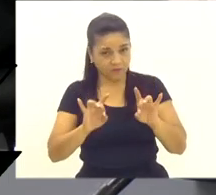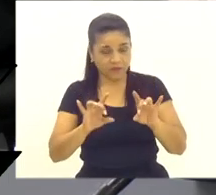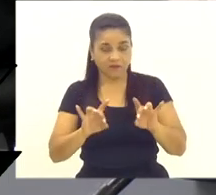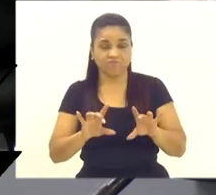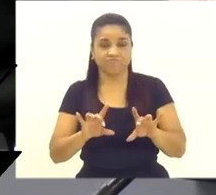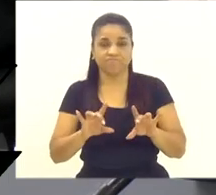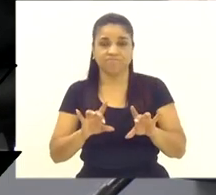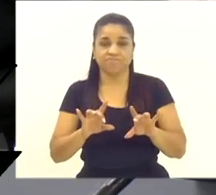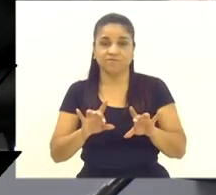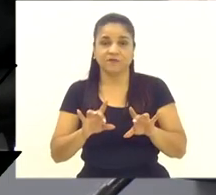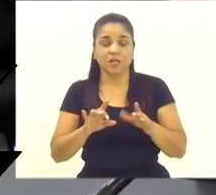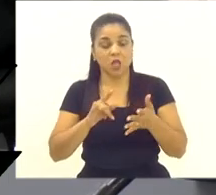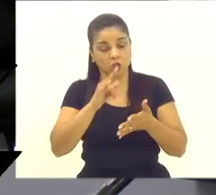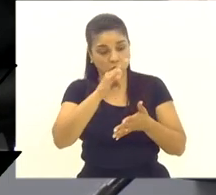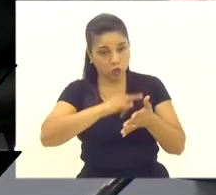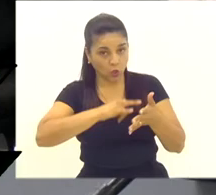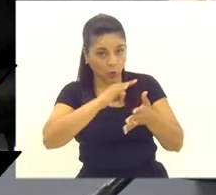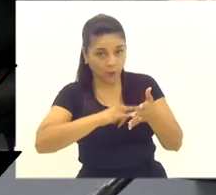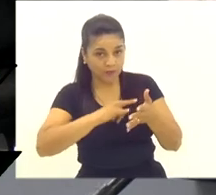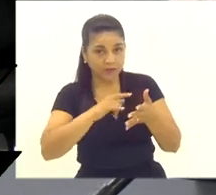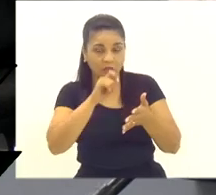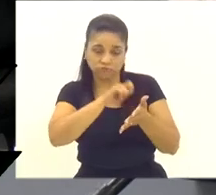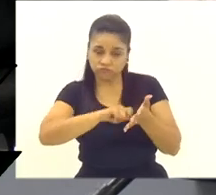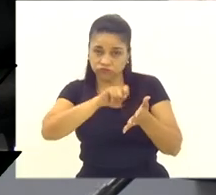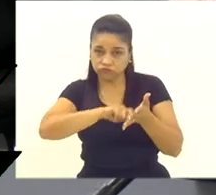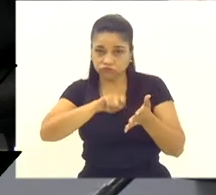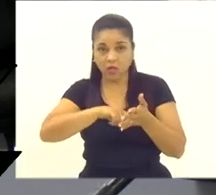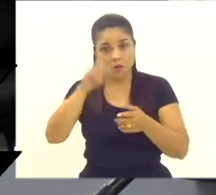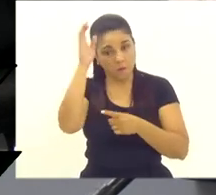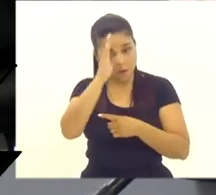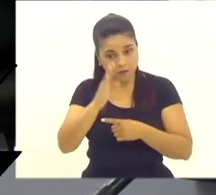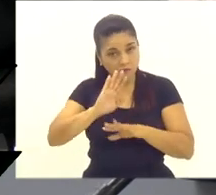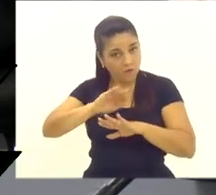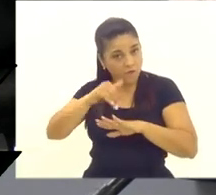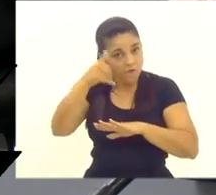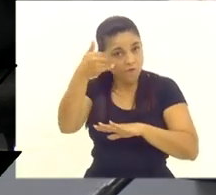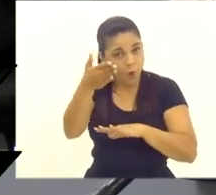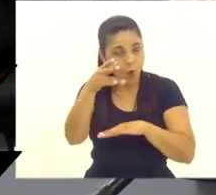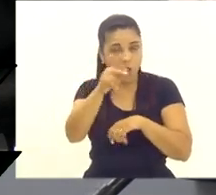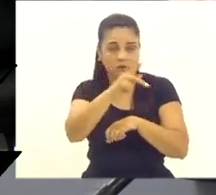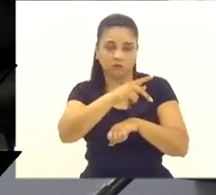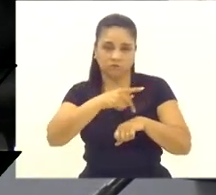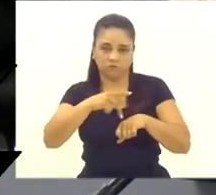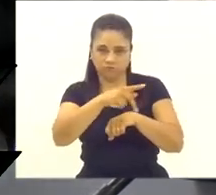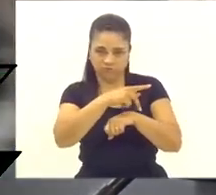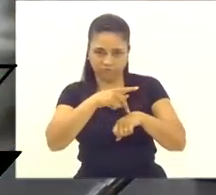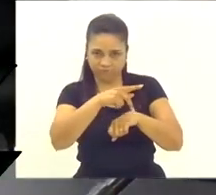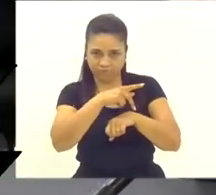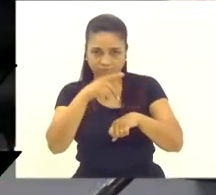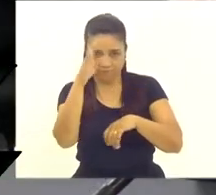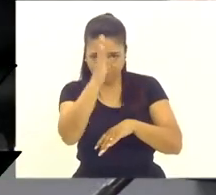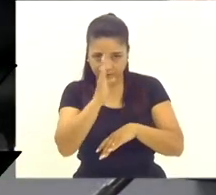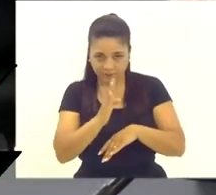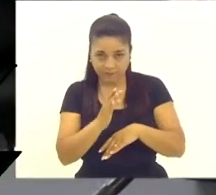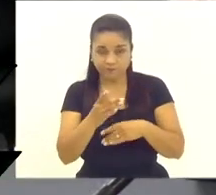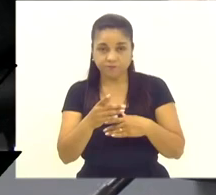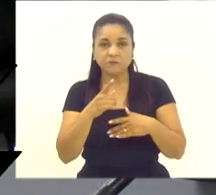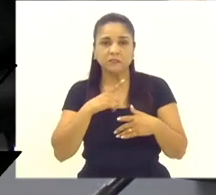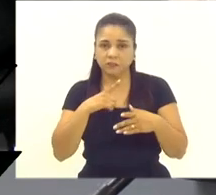que vem sendo documentado muito amplamente não só no Brasil como fora do Brasil né a gente tem inclusive convenções